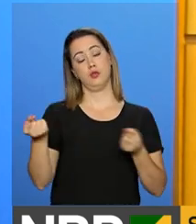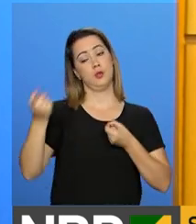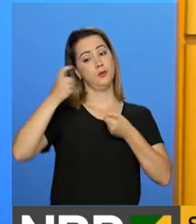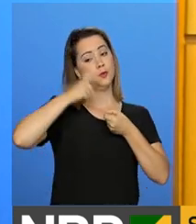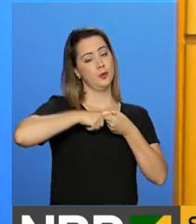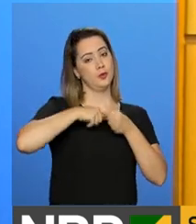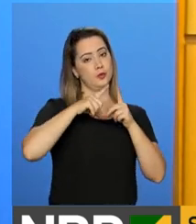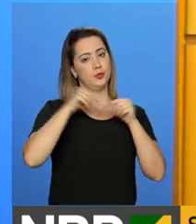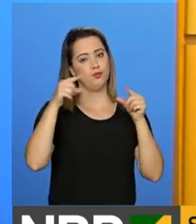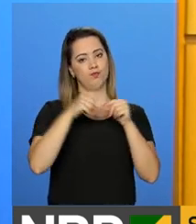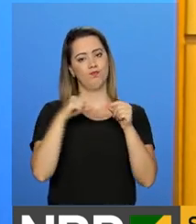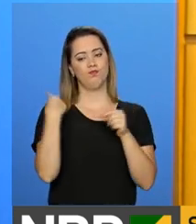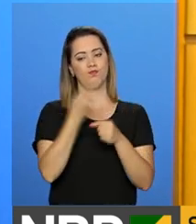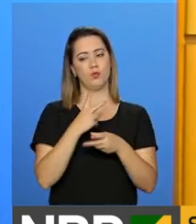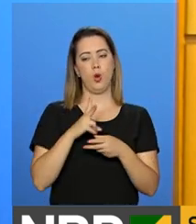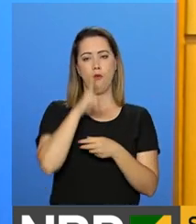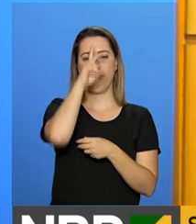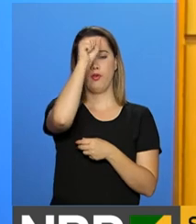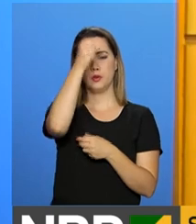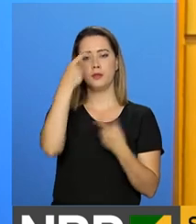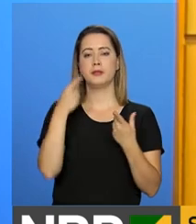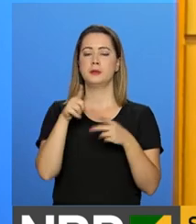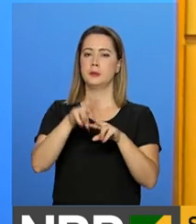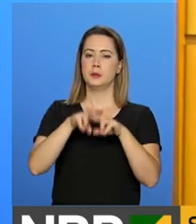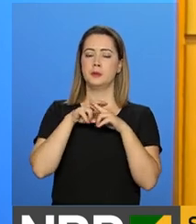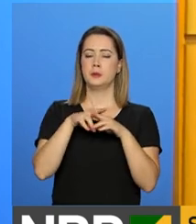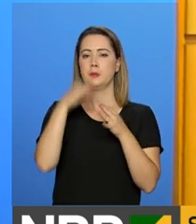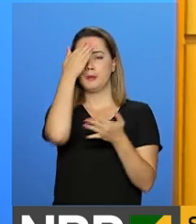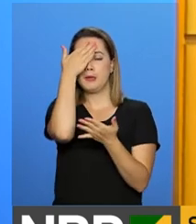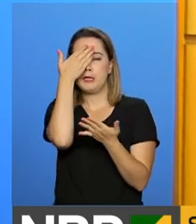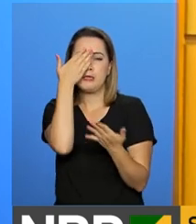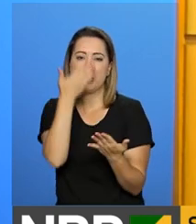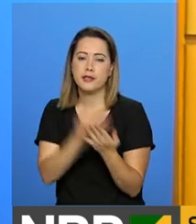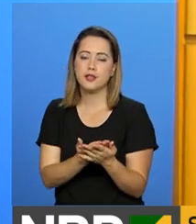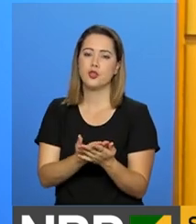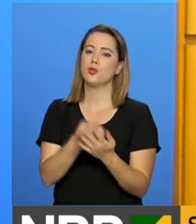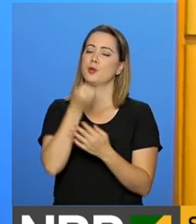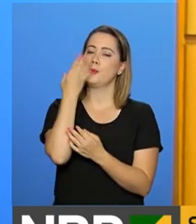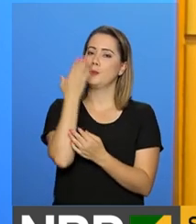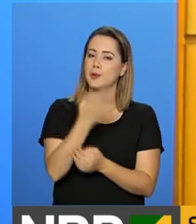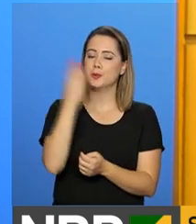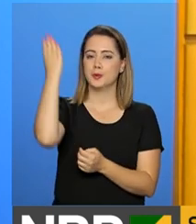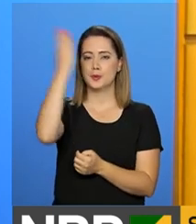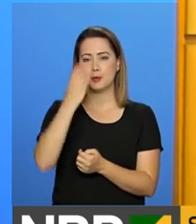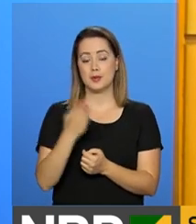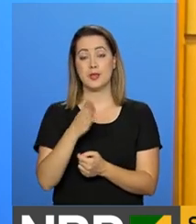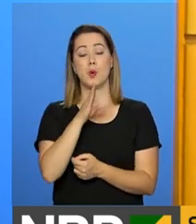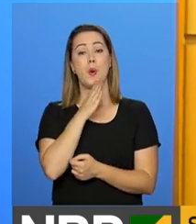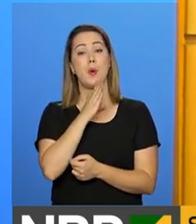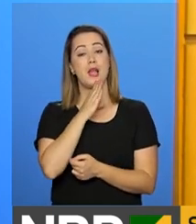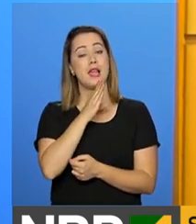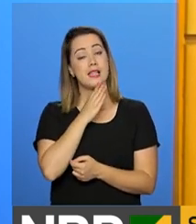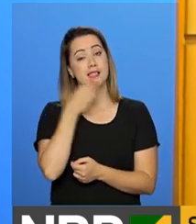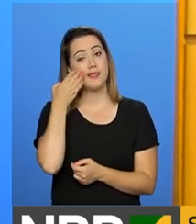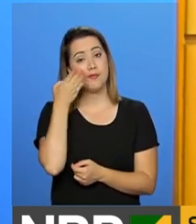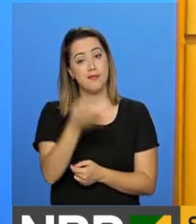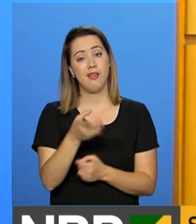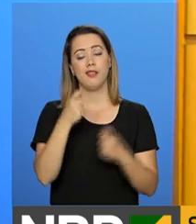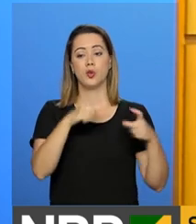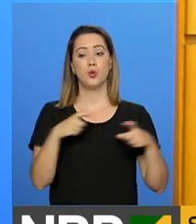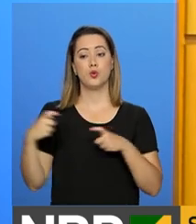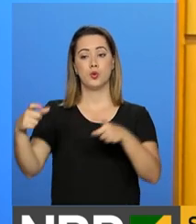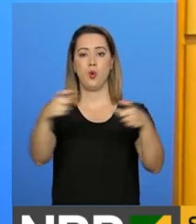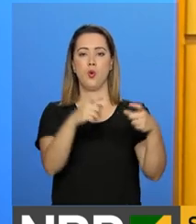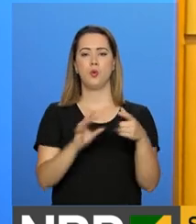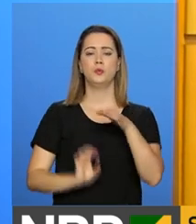nós voltamos fortalecidos pelo otimismo do brasileiro, pelo reconhecimento que as várias